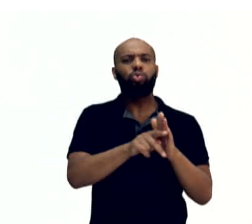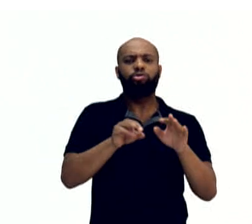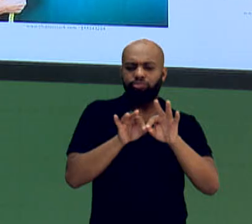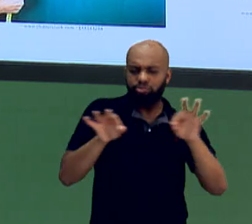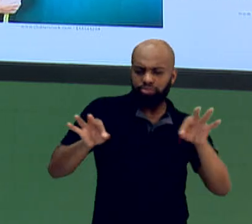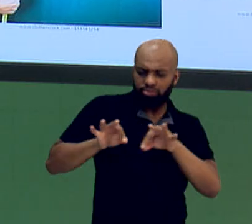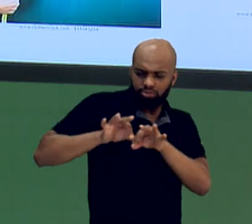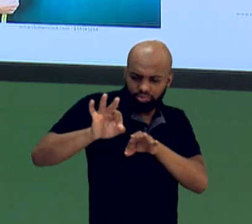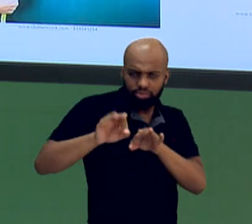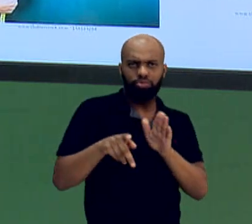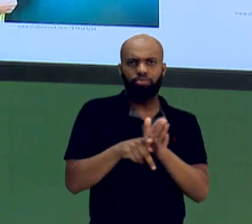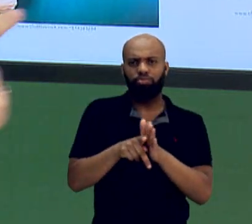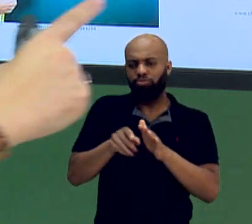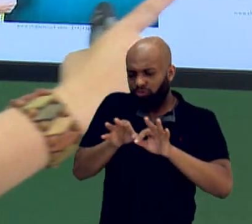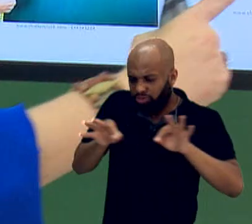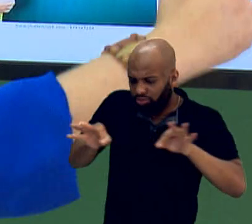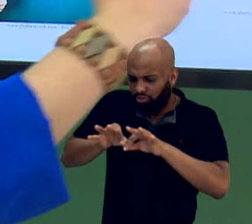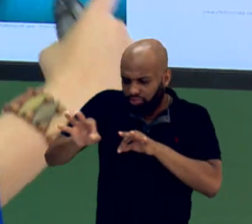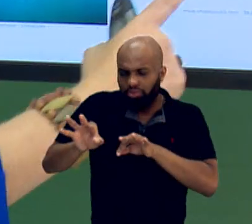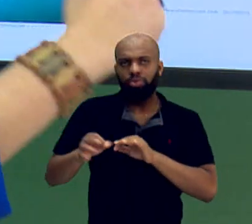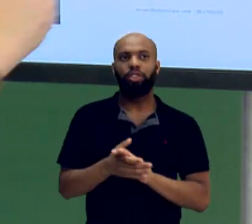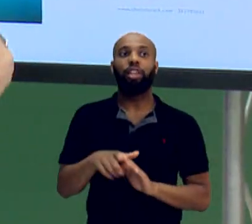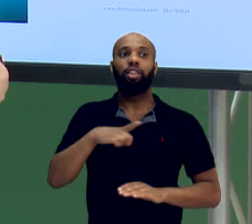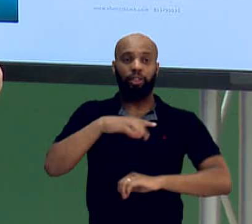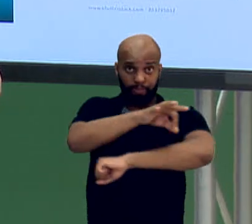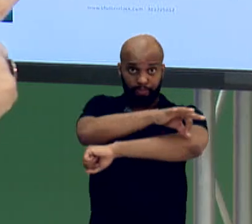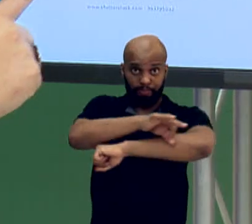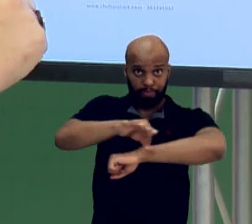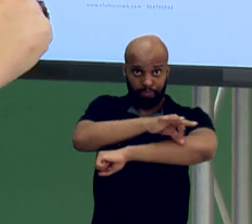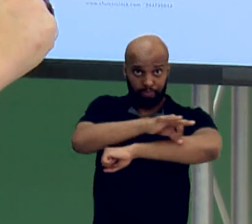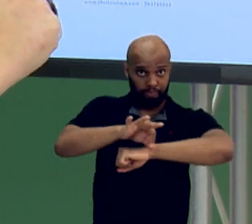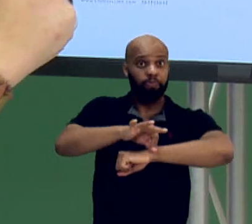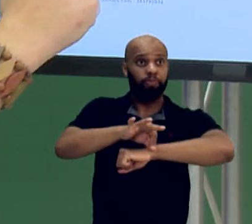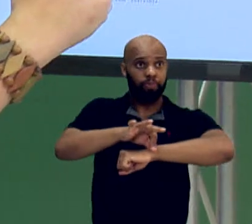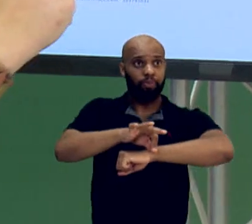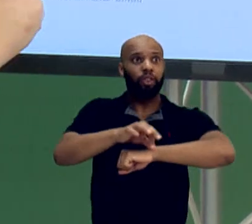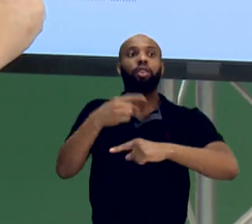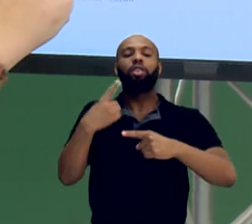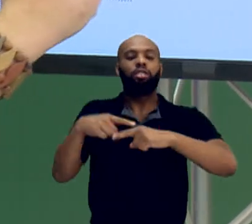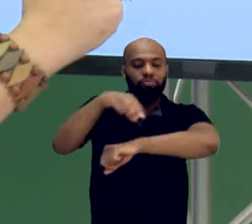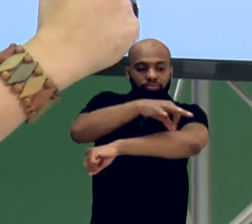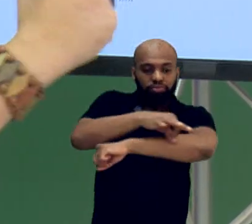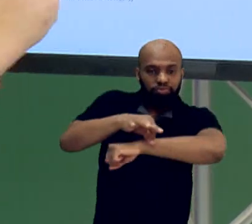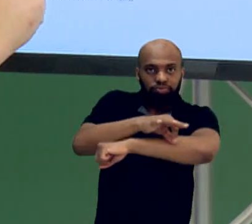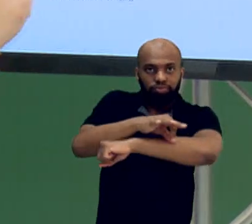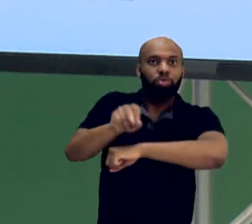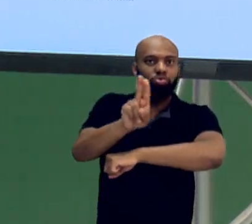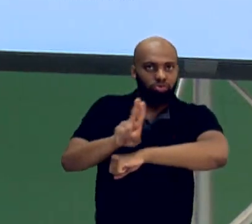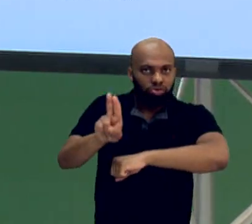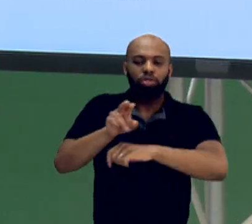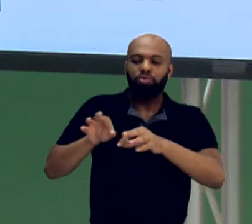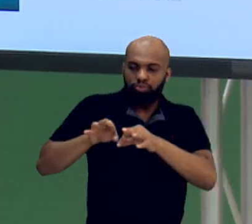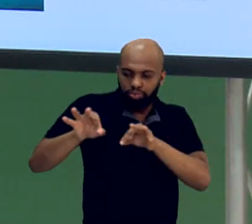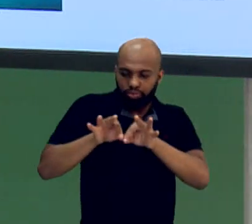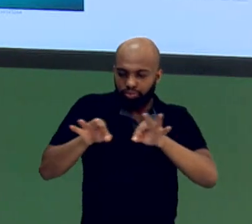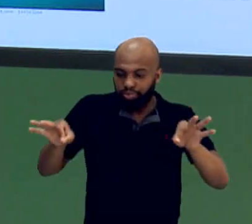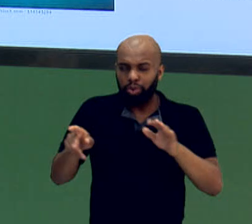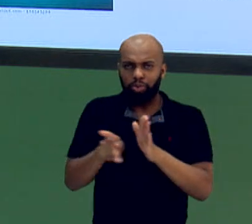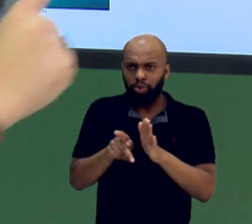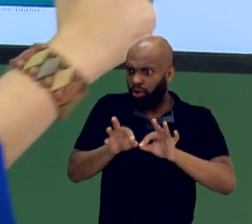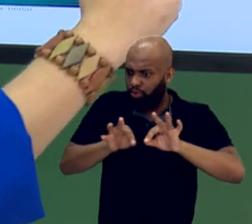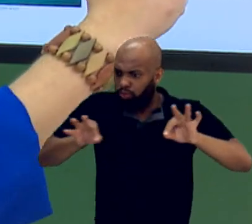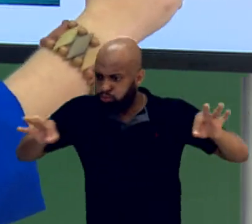ou desdém. Medir o rival em alto ou baixo. Mas professora, olha outros significados para medir. Muito bem, mas a gente está onde?